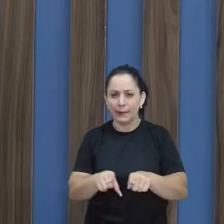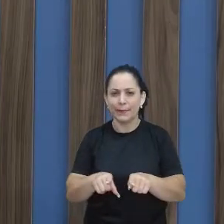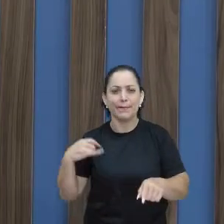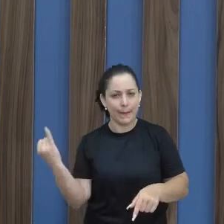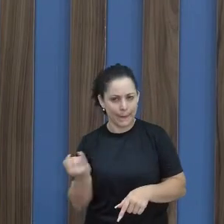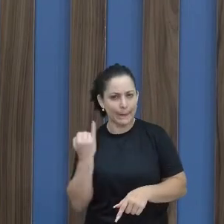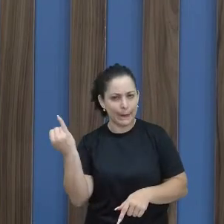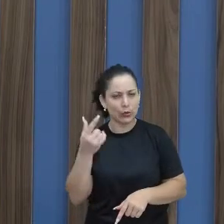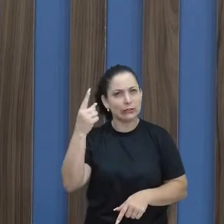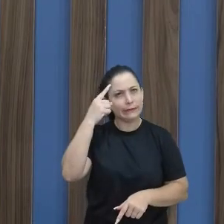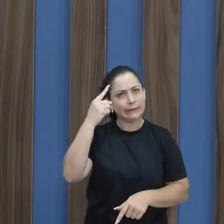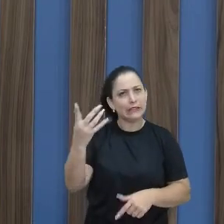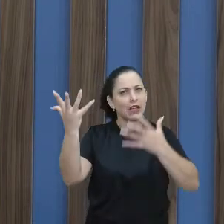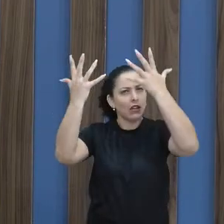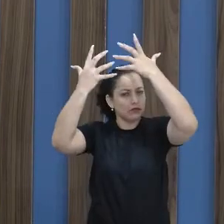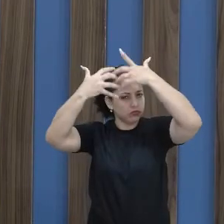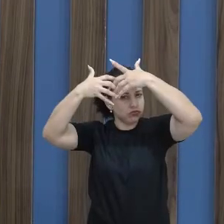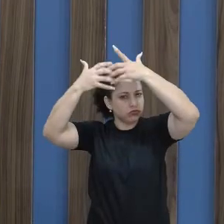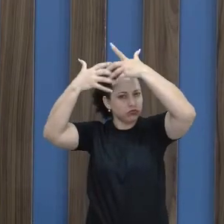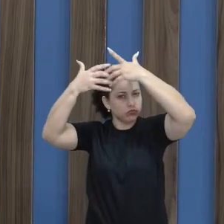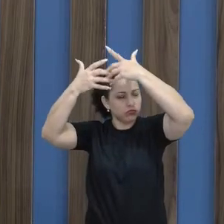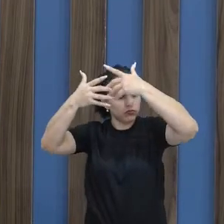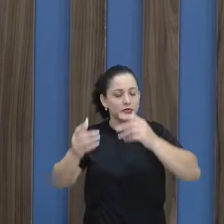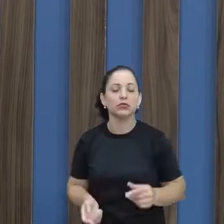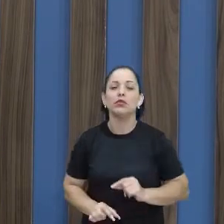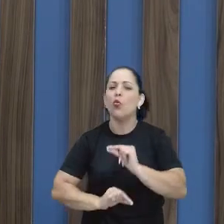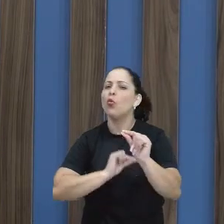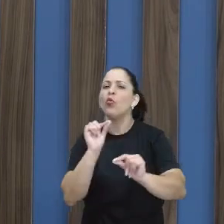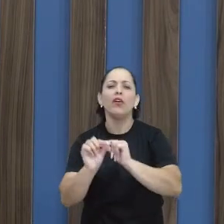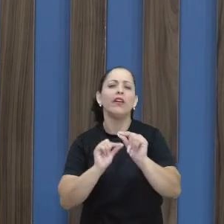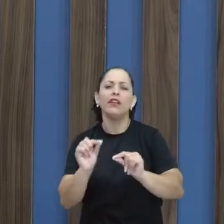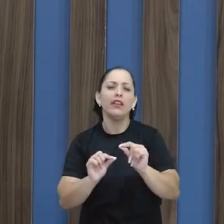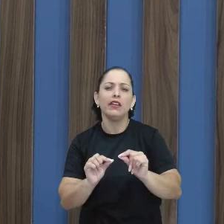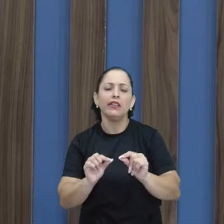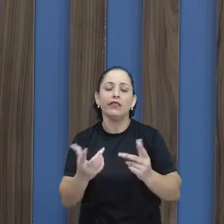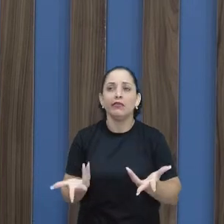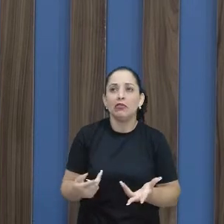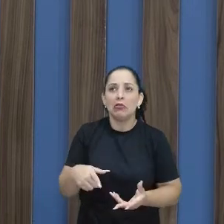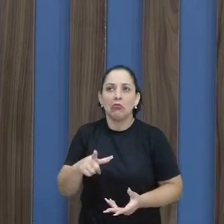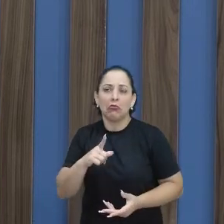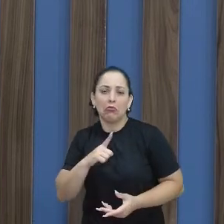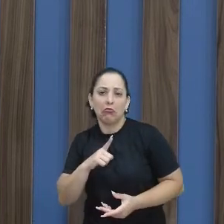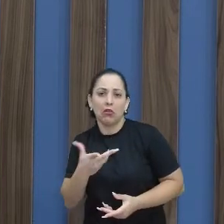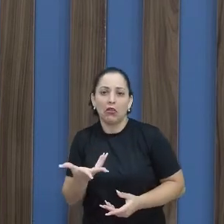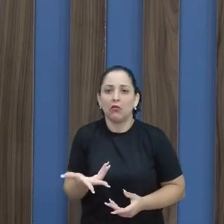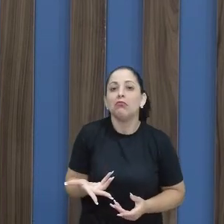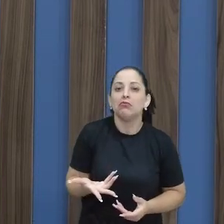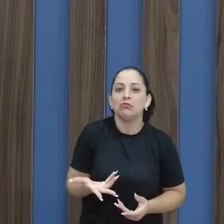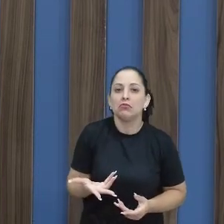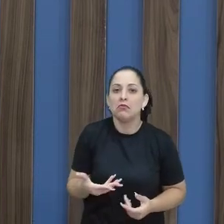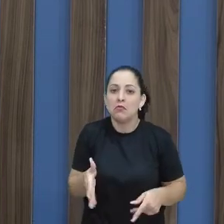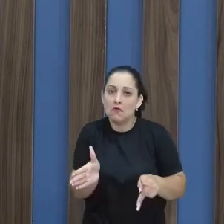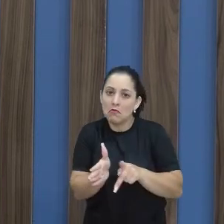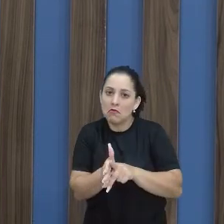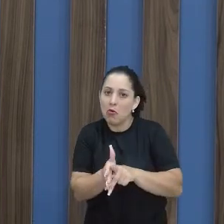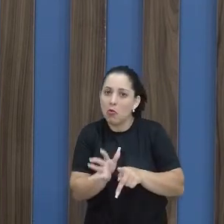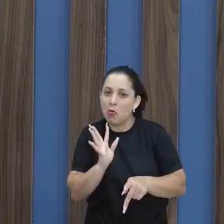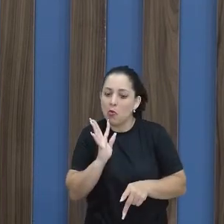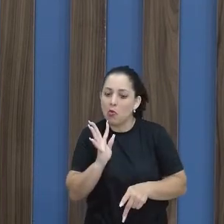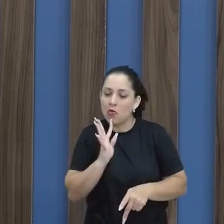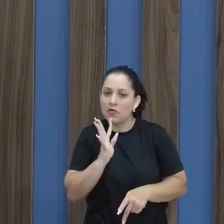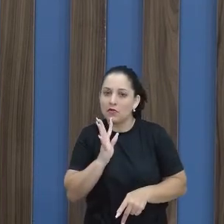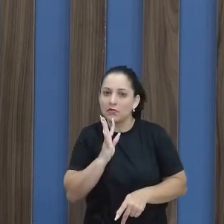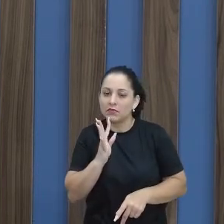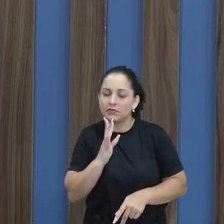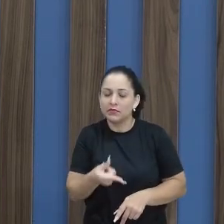né, professor Luciano, que a gente pode levantar em relação a essa questão, que assim,